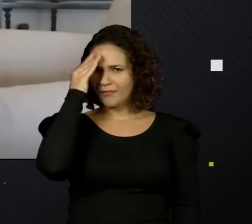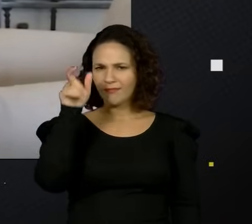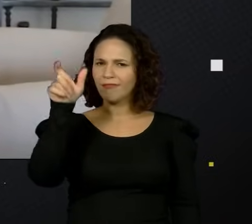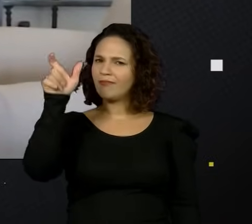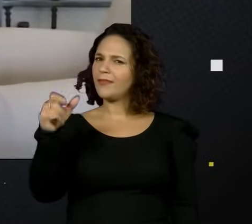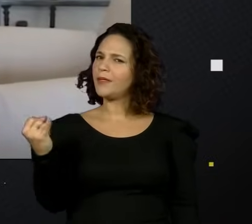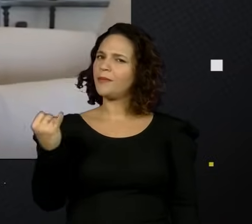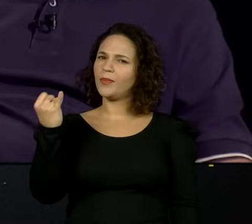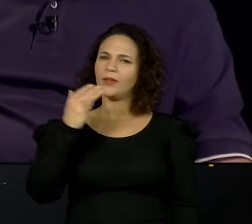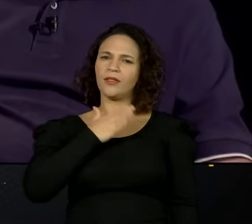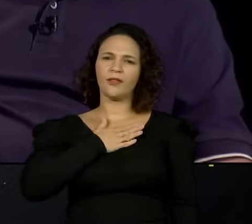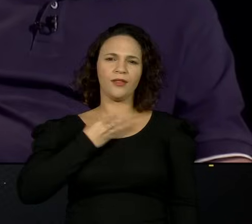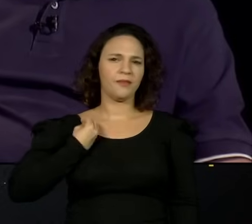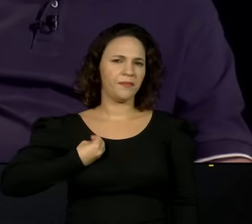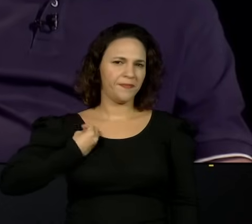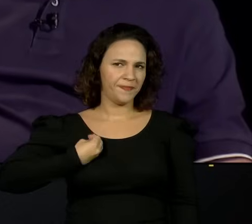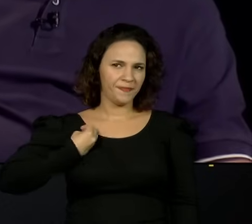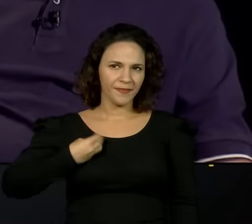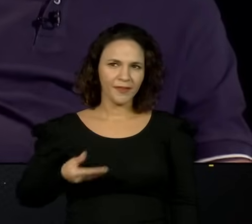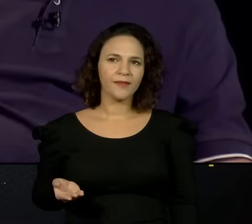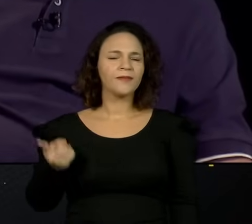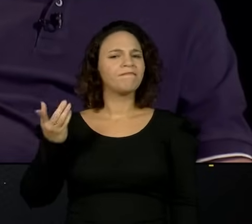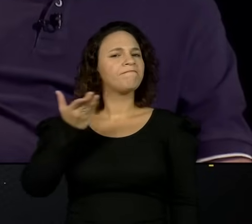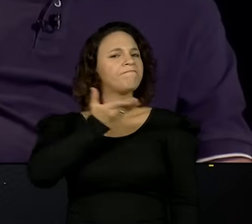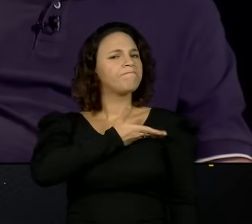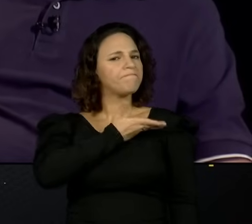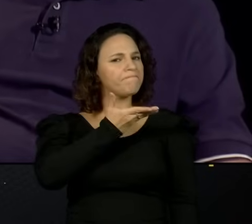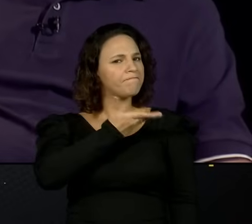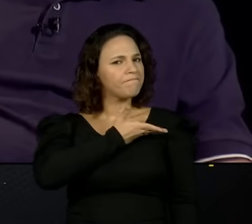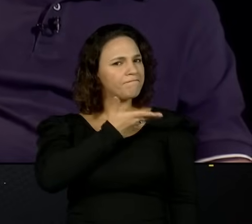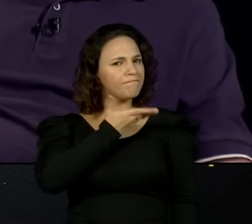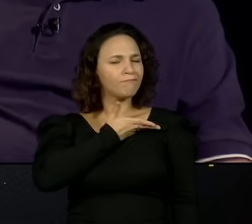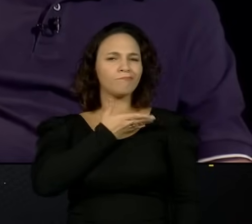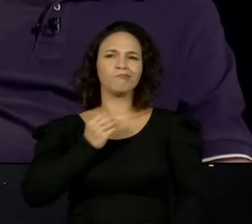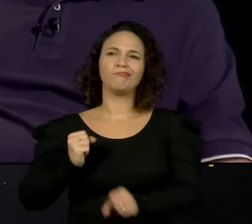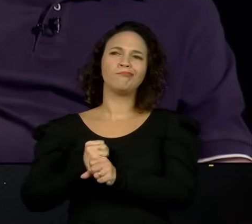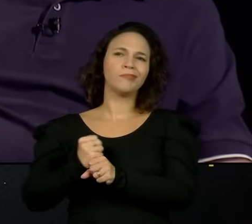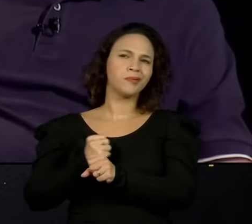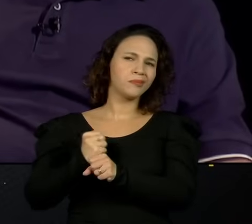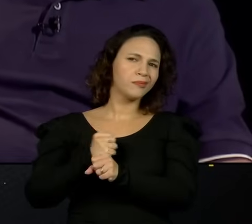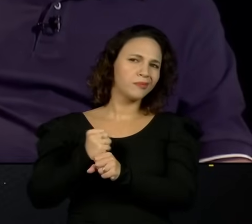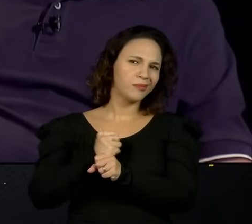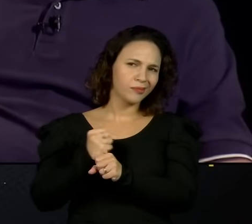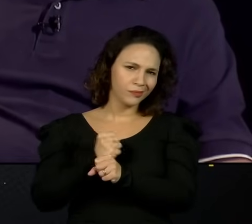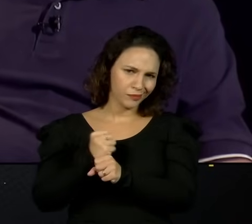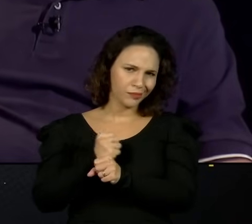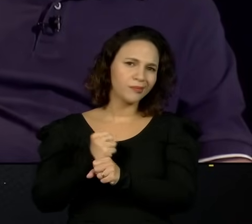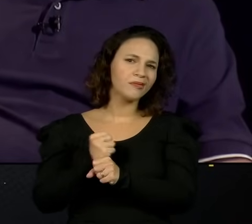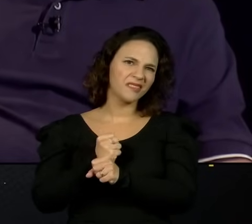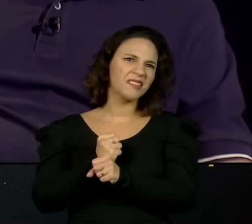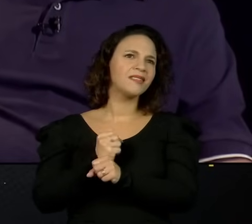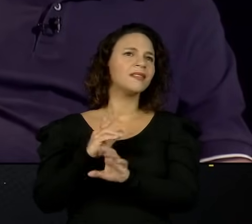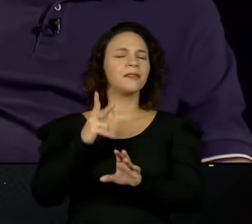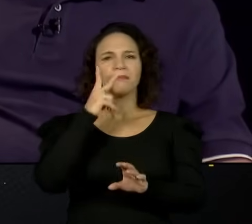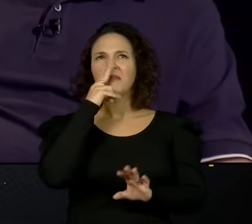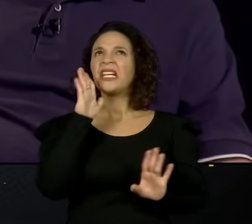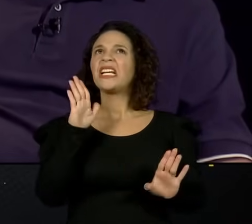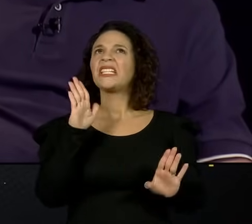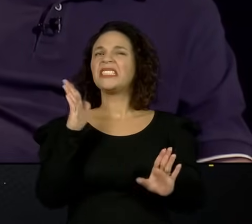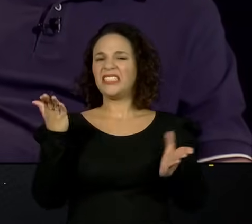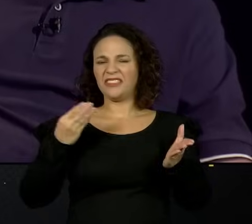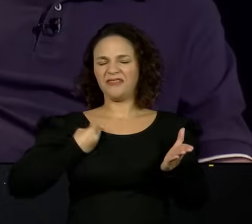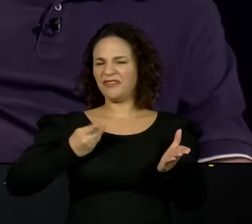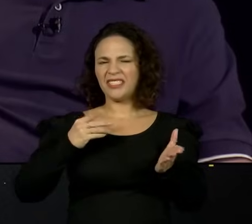né? Você é meu amigo há muitos anos, talvez até antes